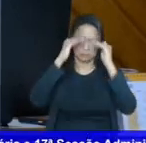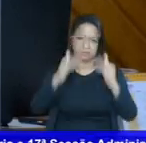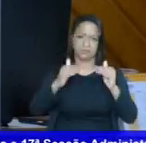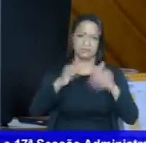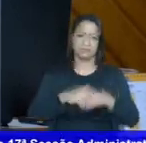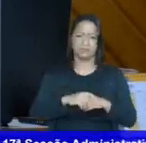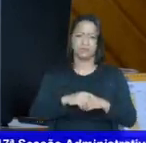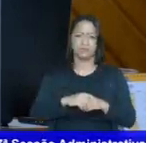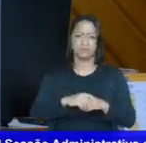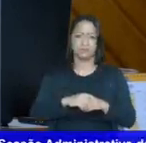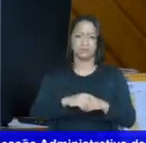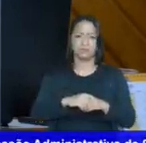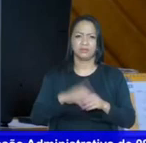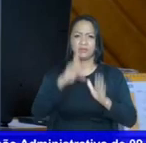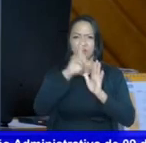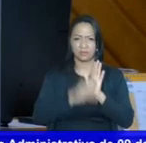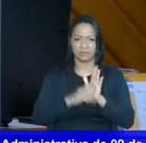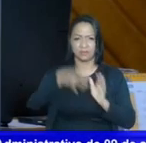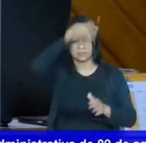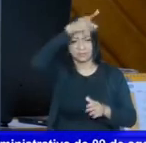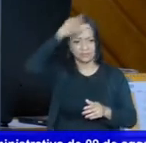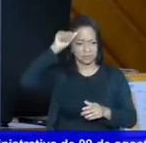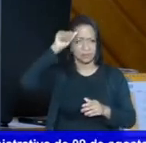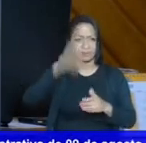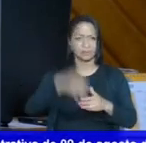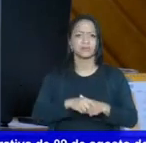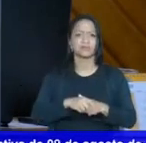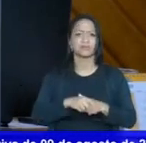do direito amazônico, né?